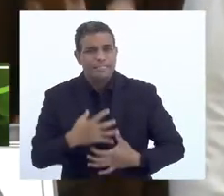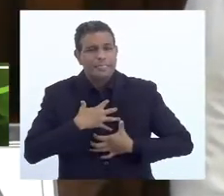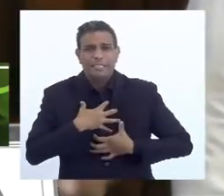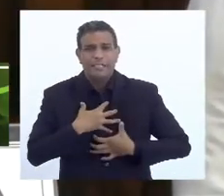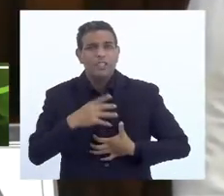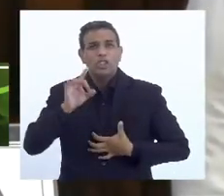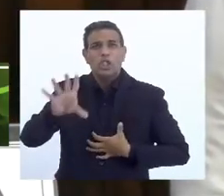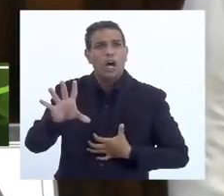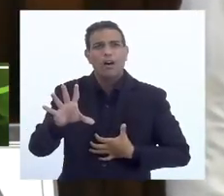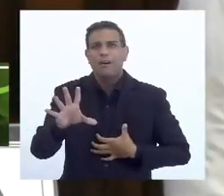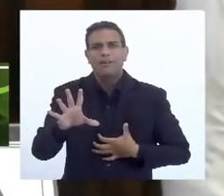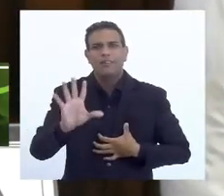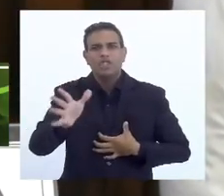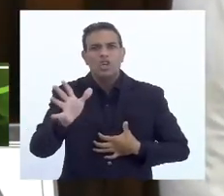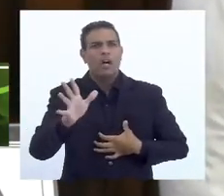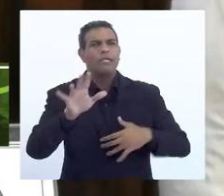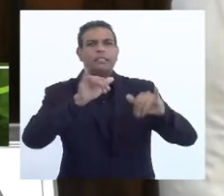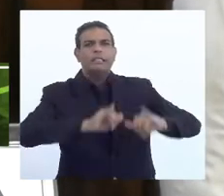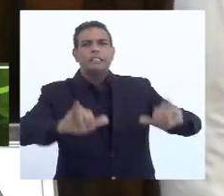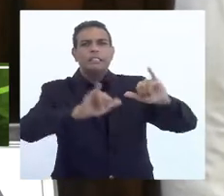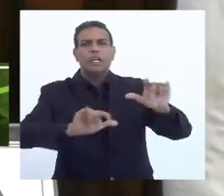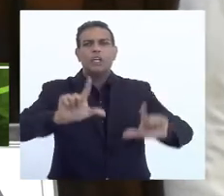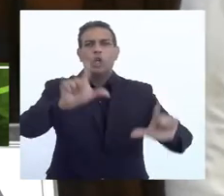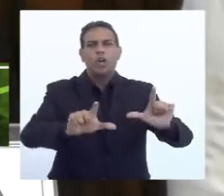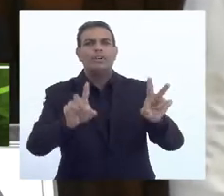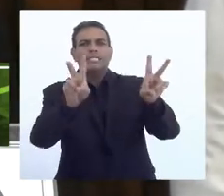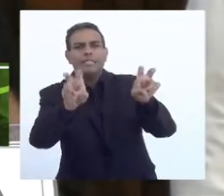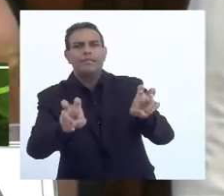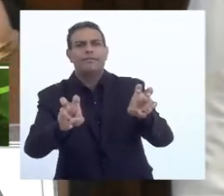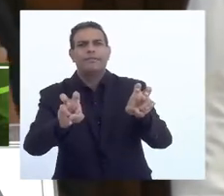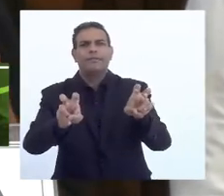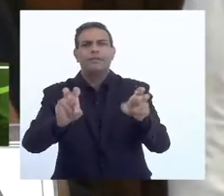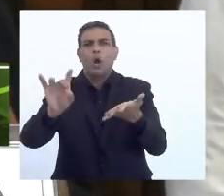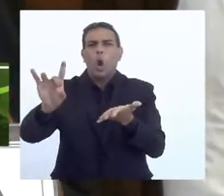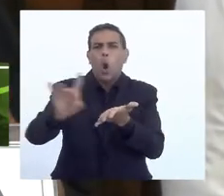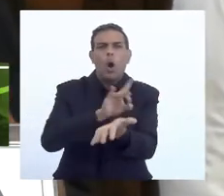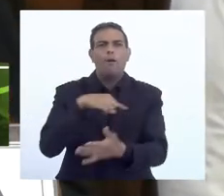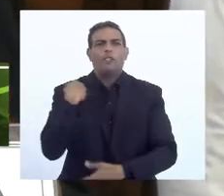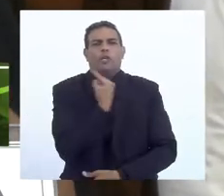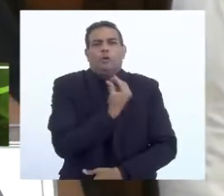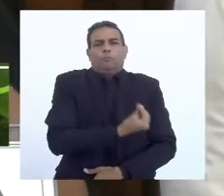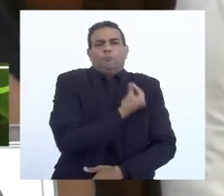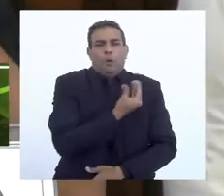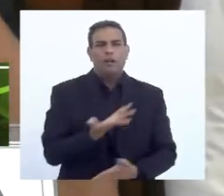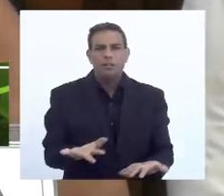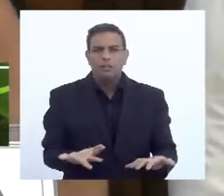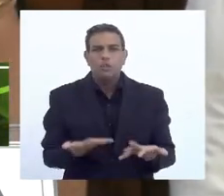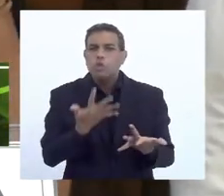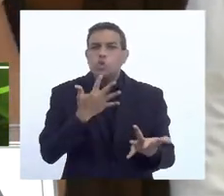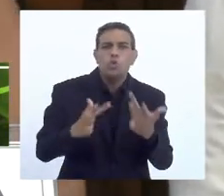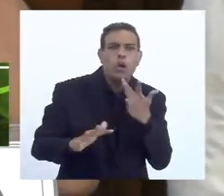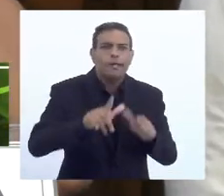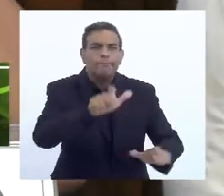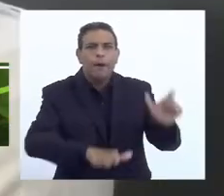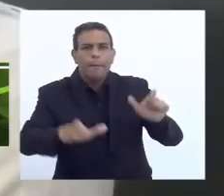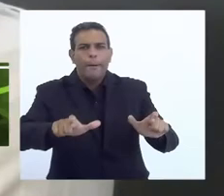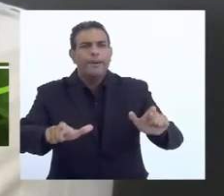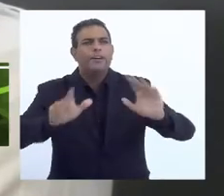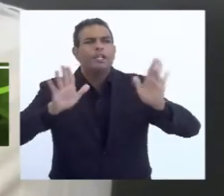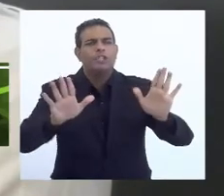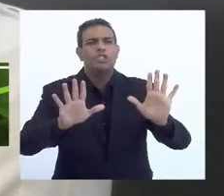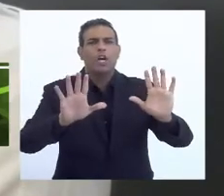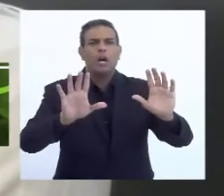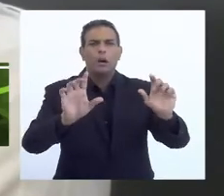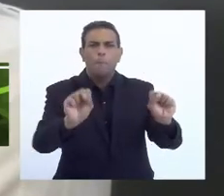é uma casualidade que as matérias que circulam sejam sobre ameaça de morte para quase todas nós. Eu nem conheço mais alguma de nós que não seja ameaçada